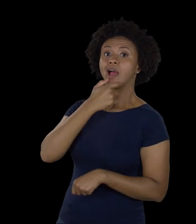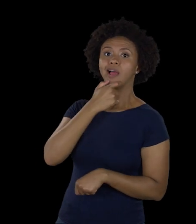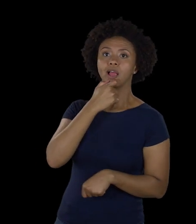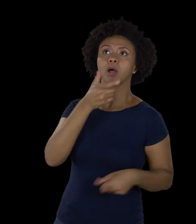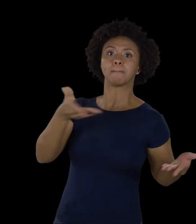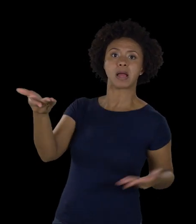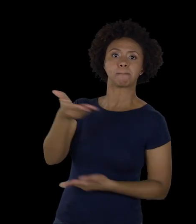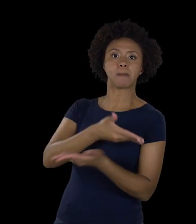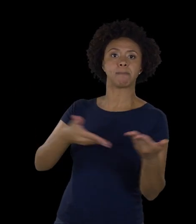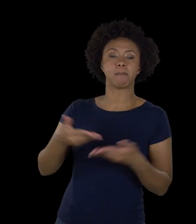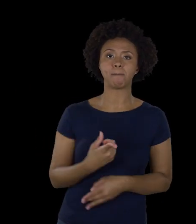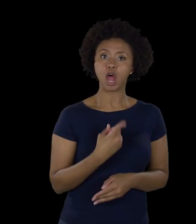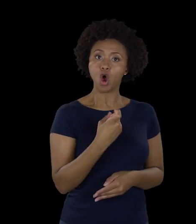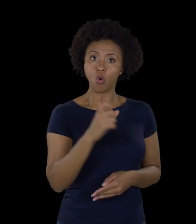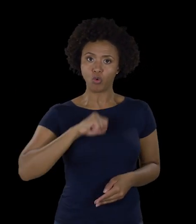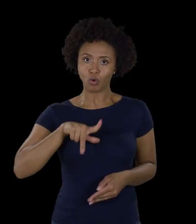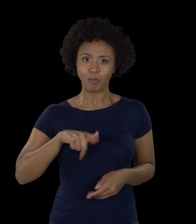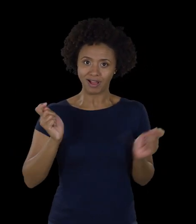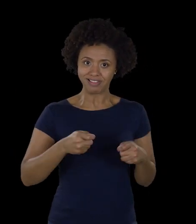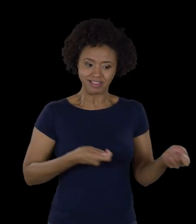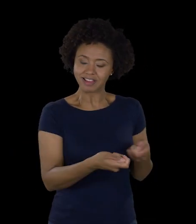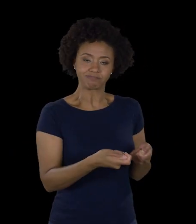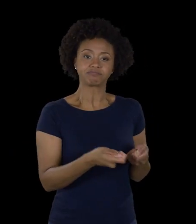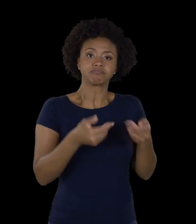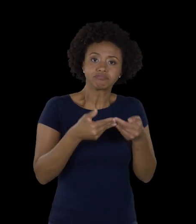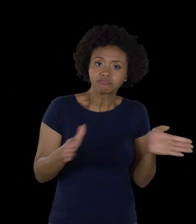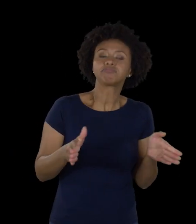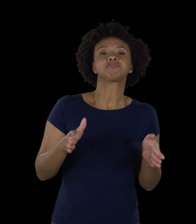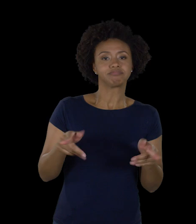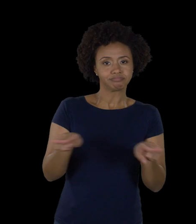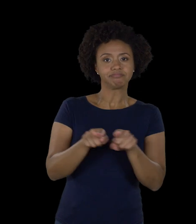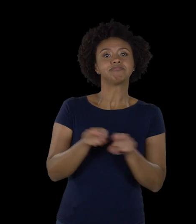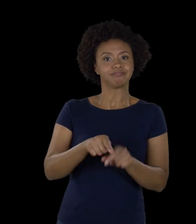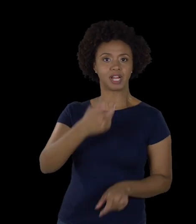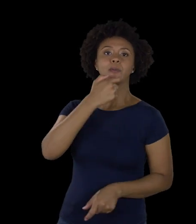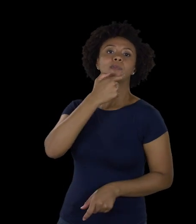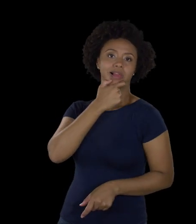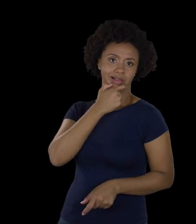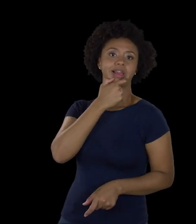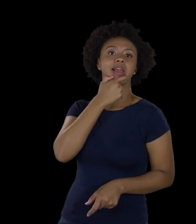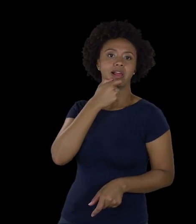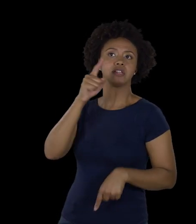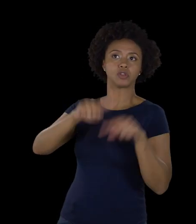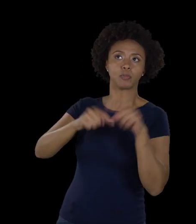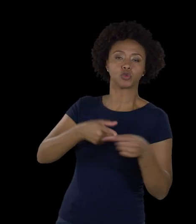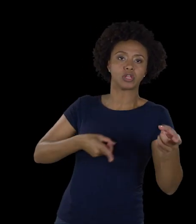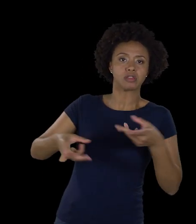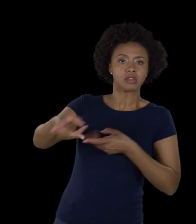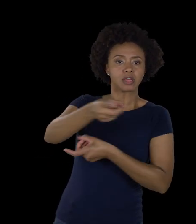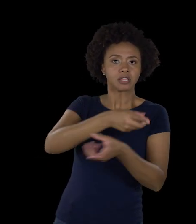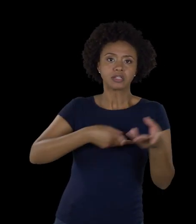isso significava o fim do monopólio comercial português. As mercadorias inglesas passam a ter